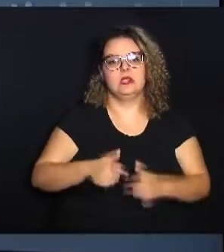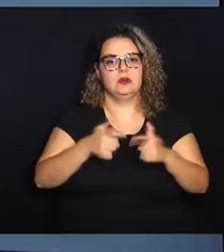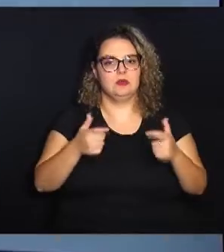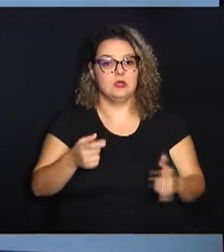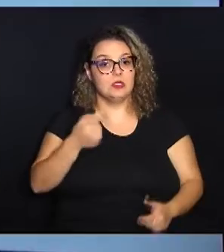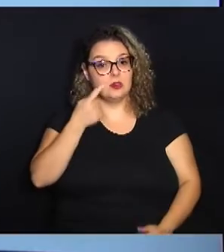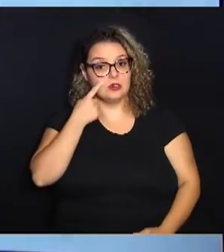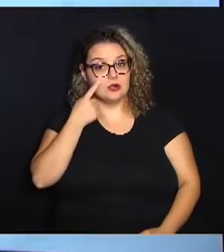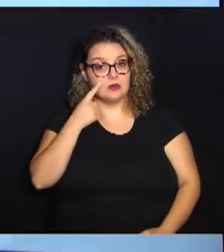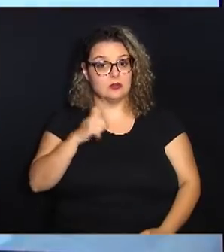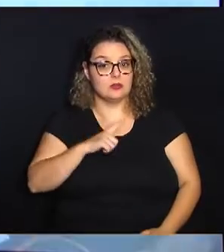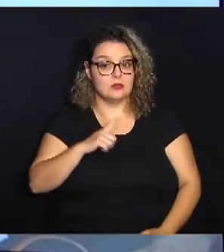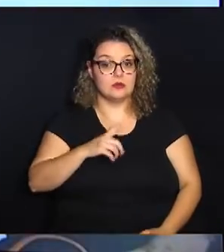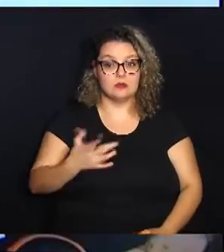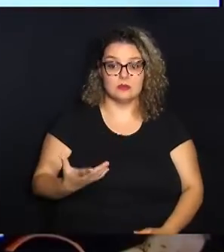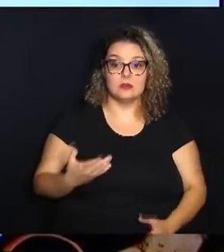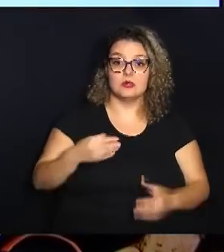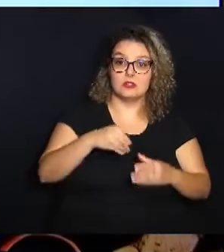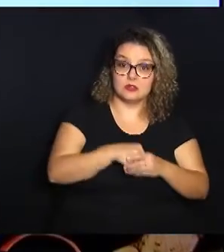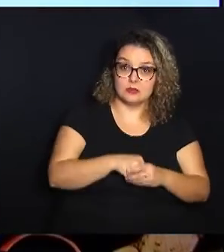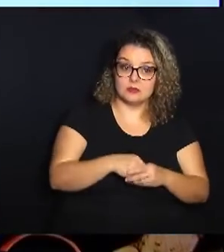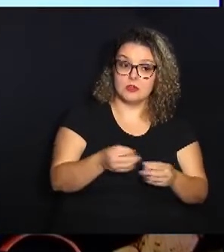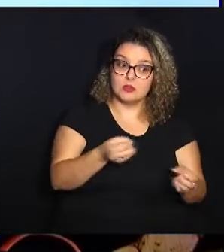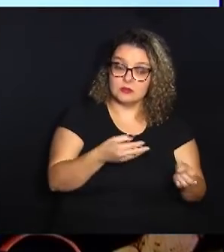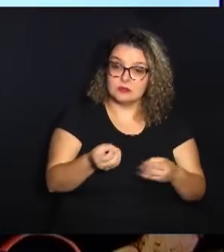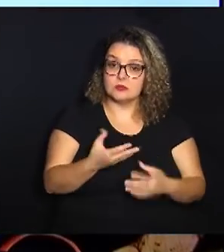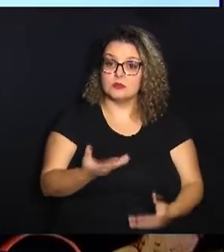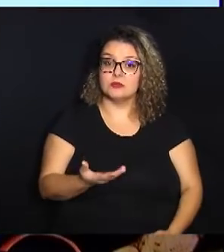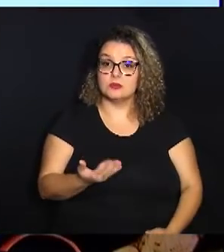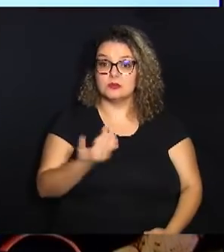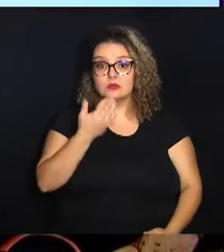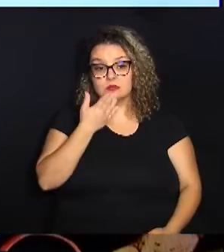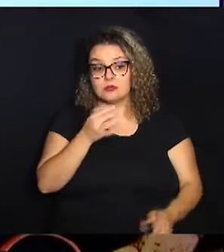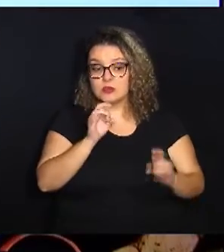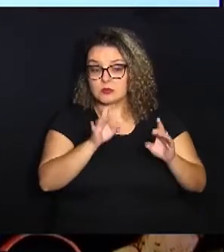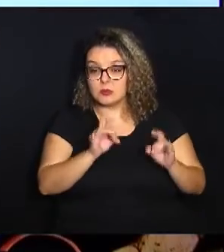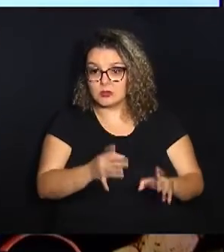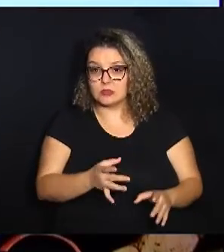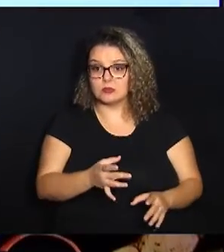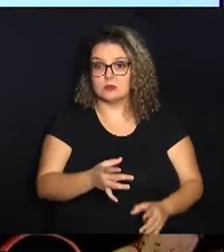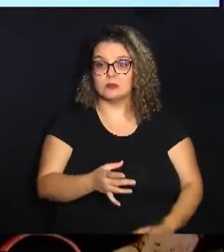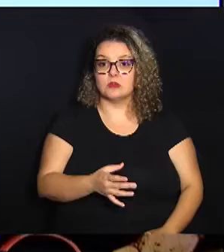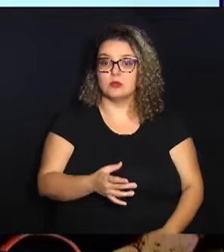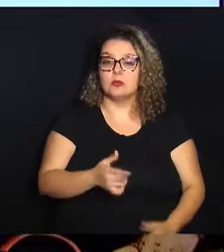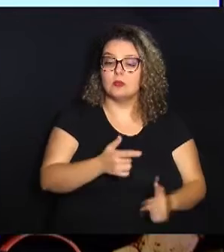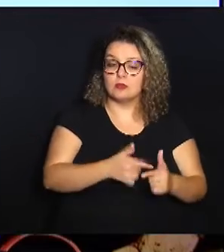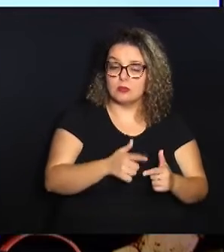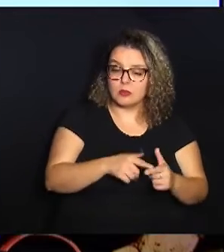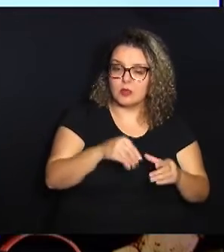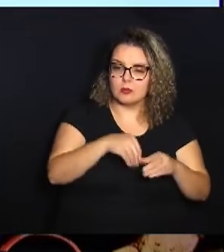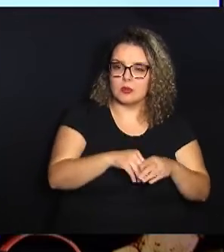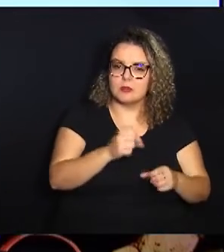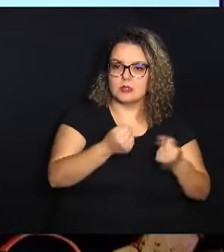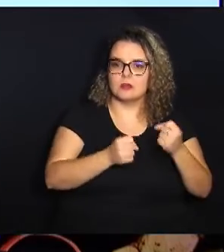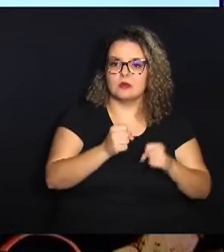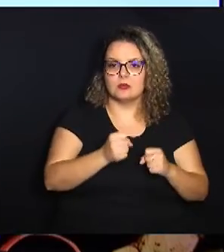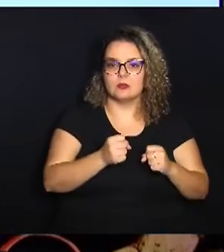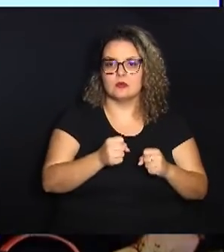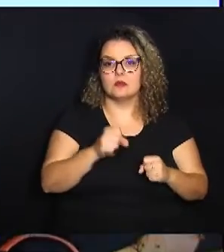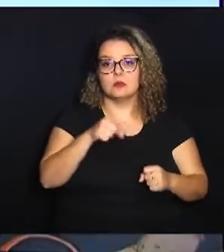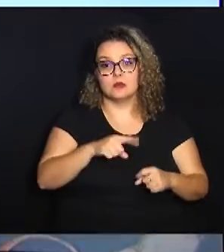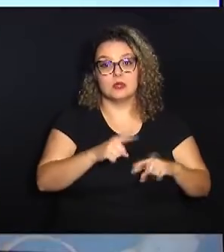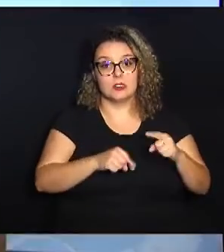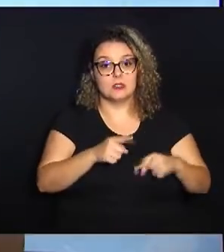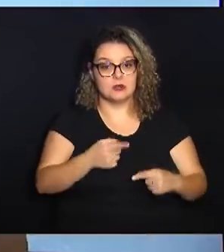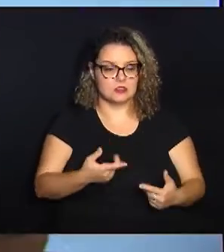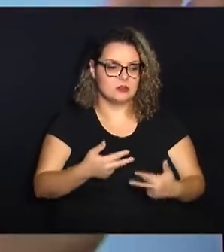vimos que existia, né, dentro da inovação uma demanda muito específica, uma dor muito específica da indústria com esses